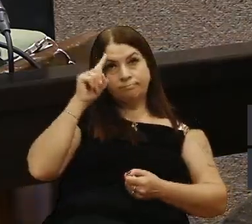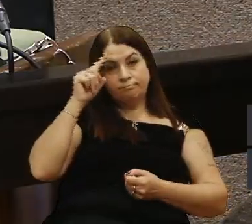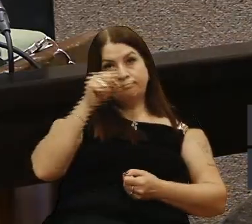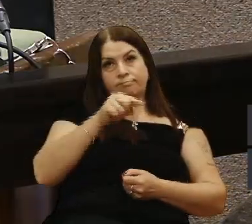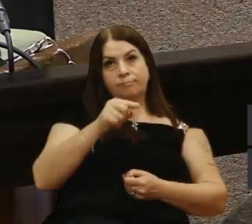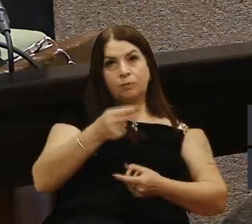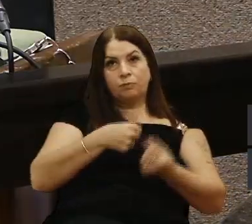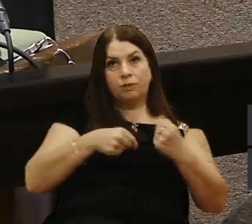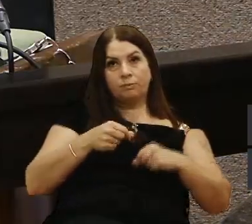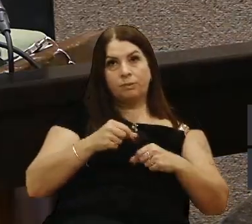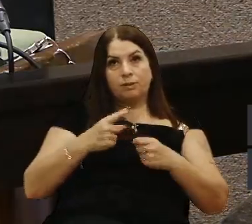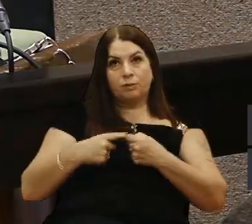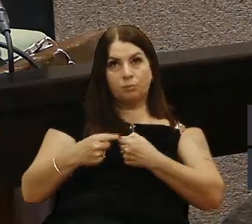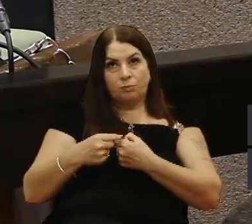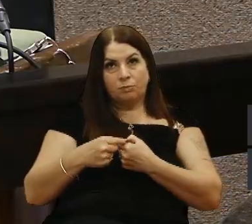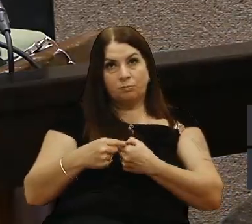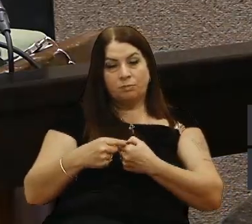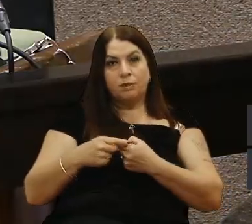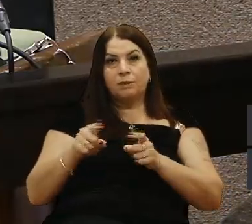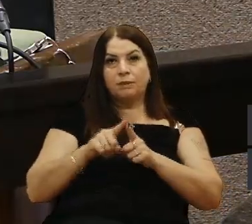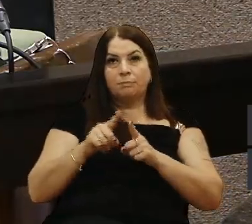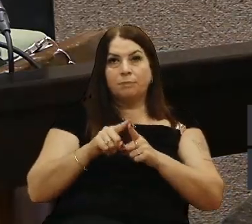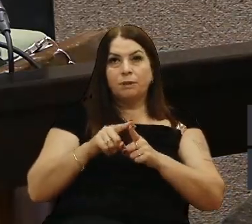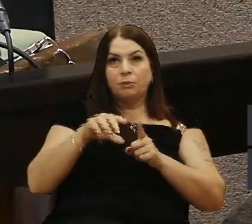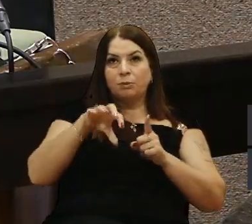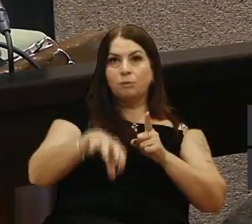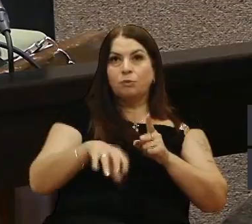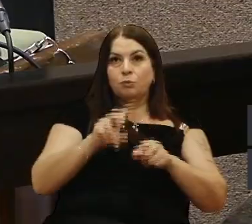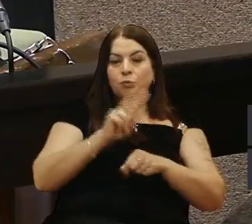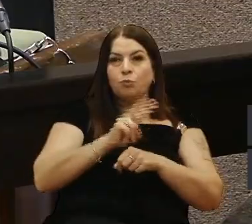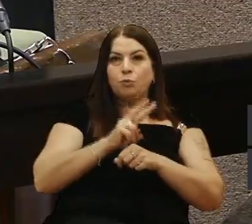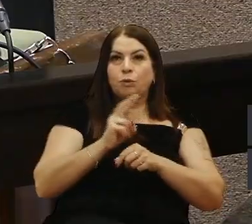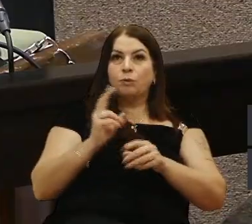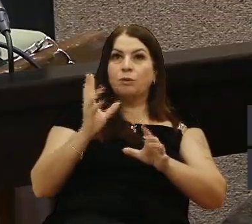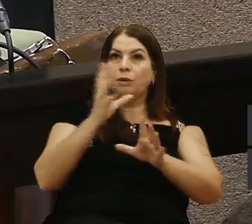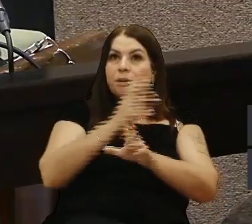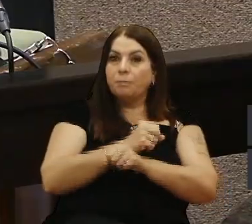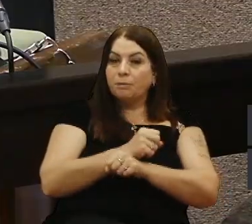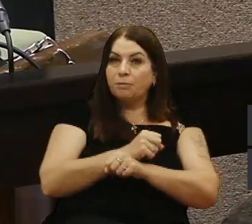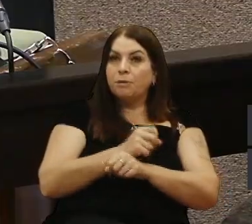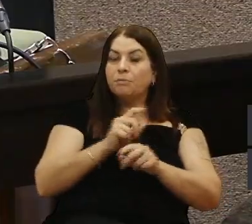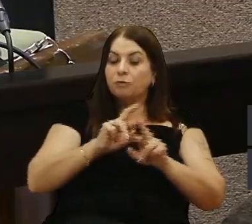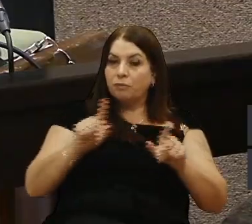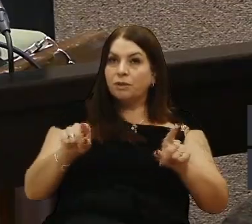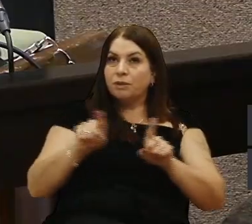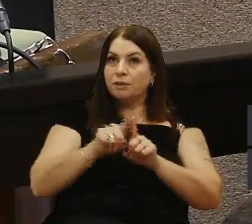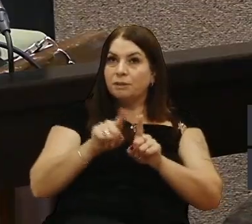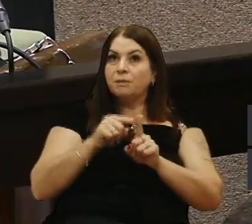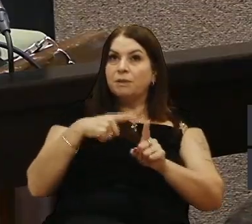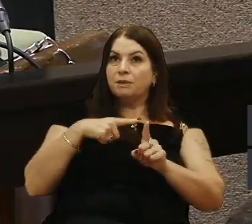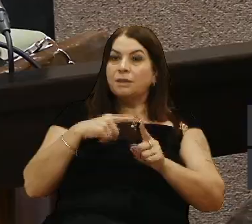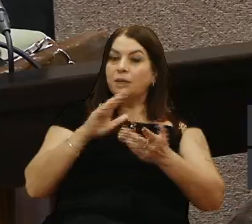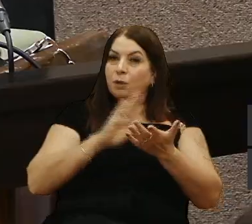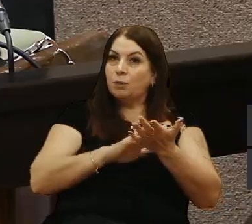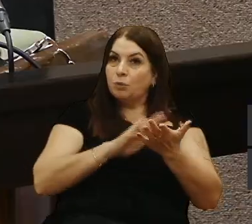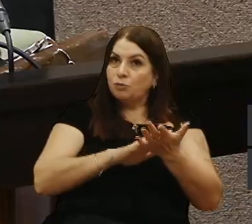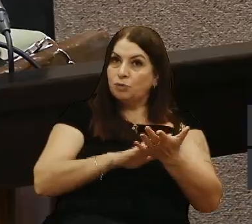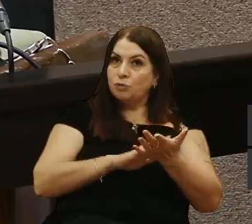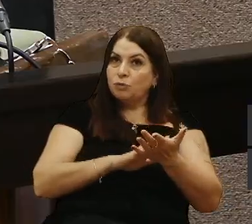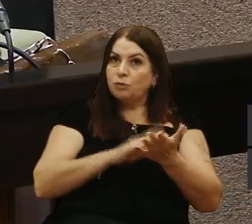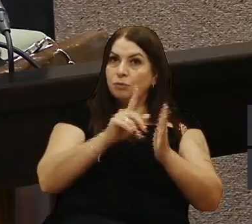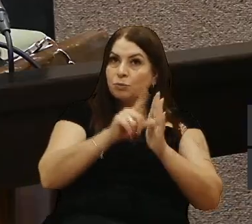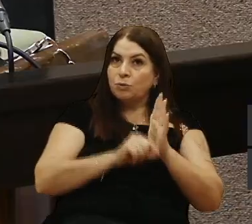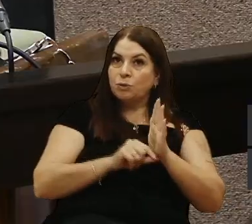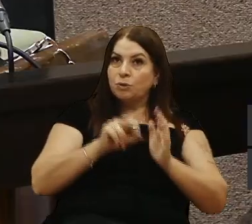das finanças do município? E a questão do Departamento de Proteção Animal, que também, por diversas vezes, a gente tem elogiado, e a